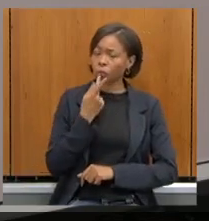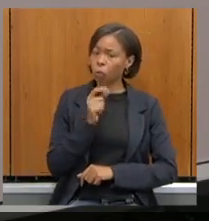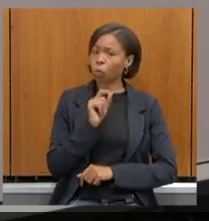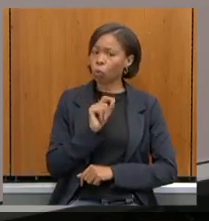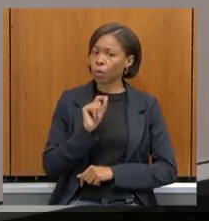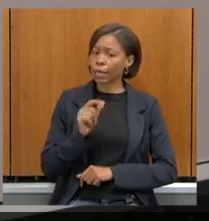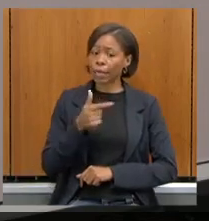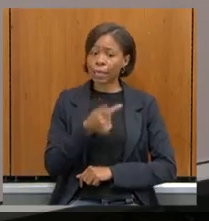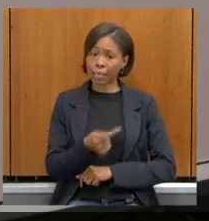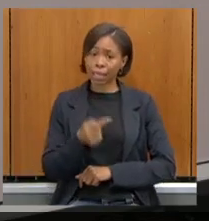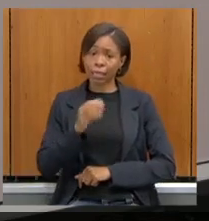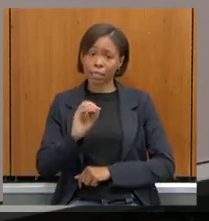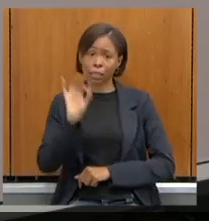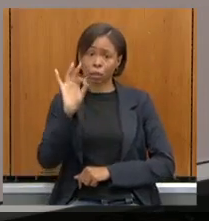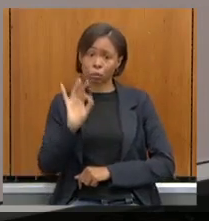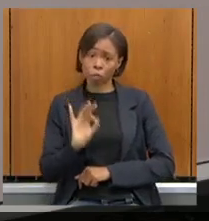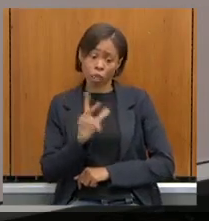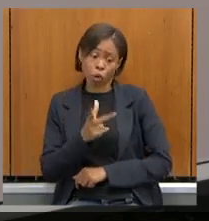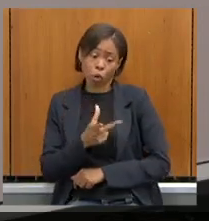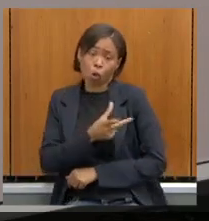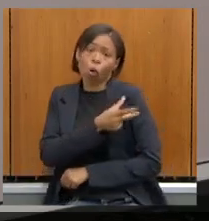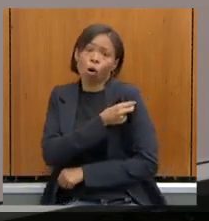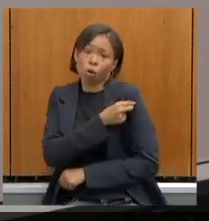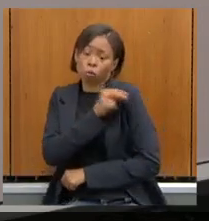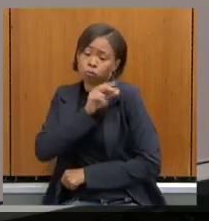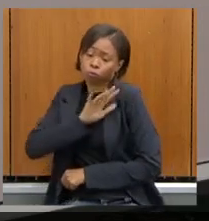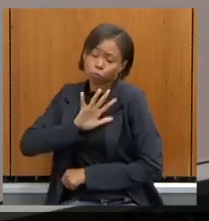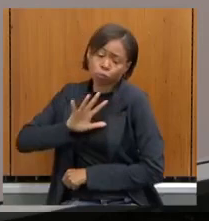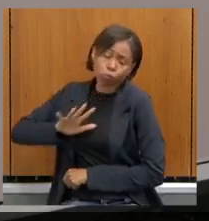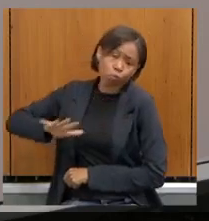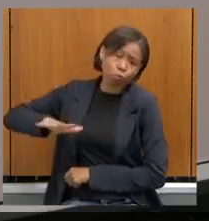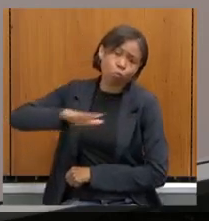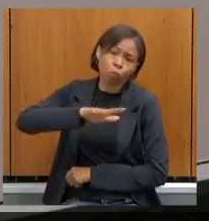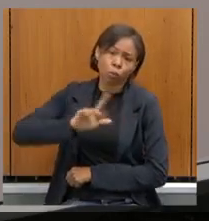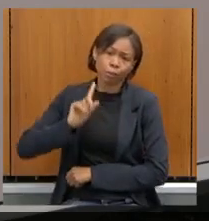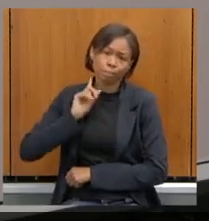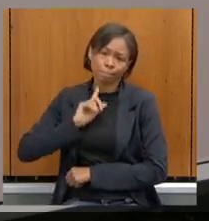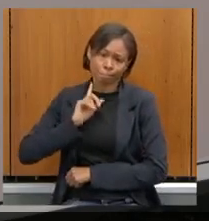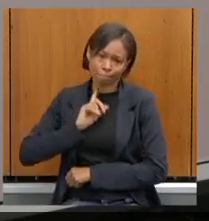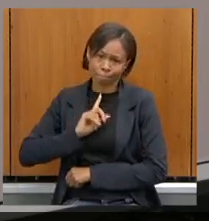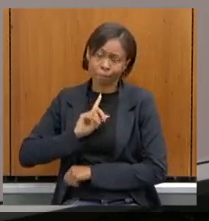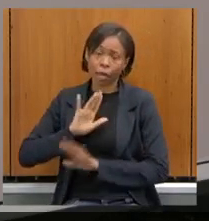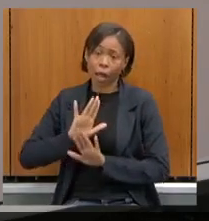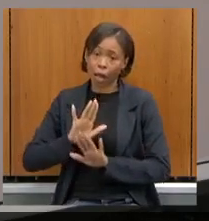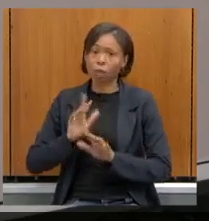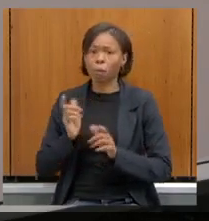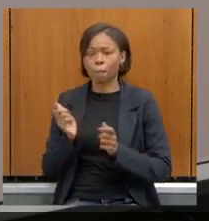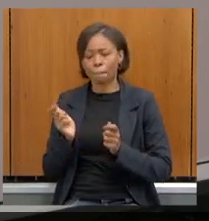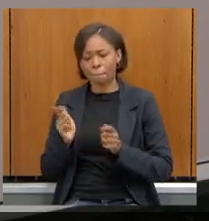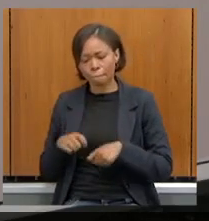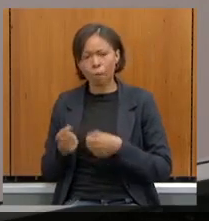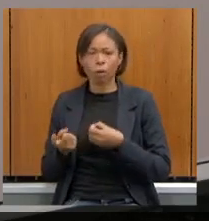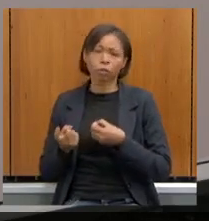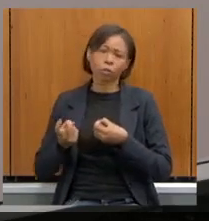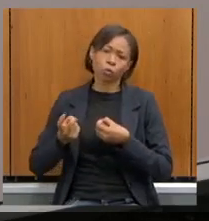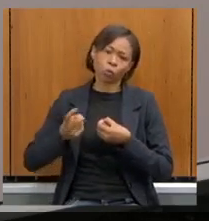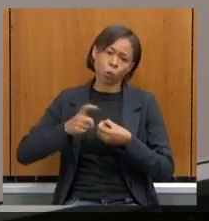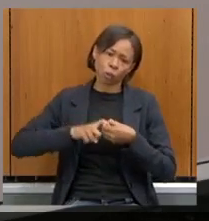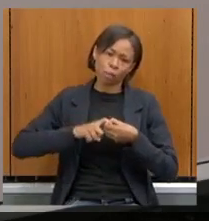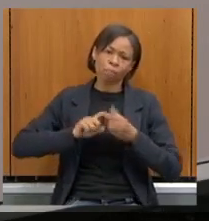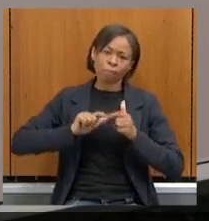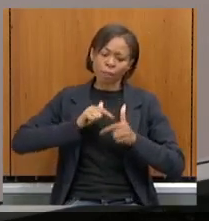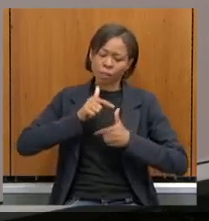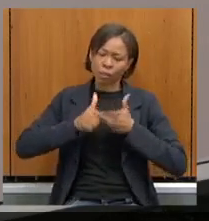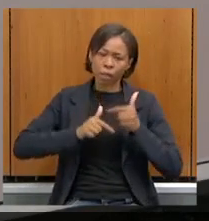da população mineira vacinada, podendo, assim, retomar de forma mais efetiva a